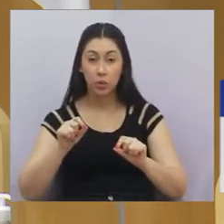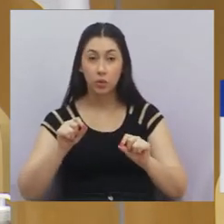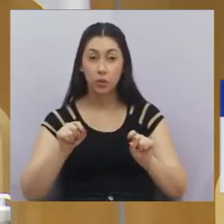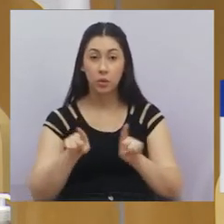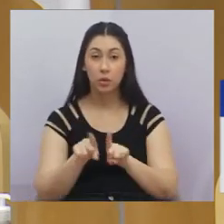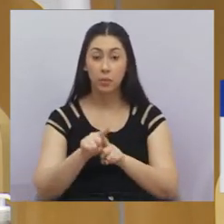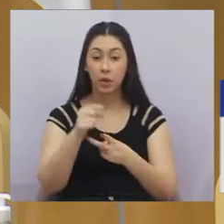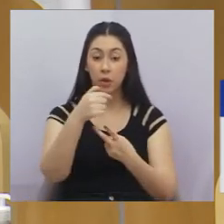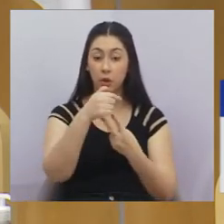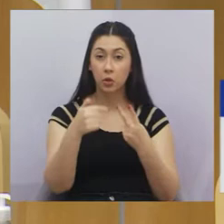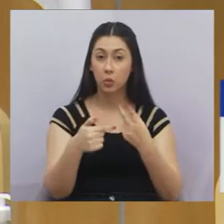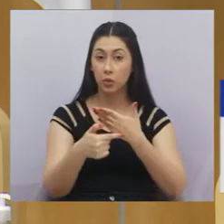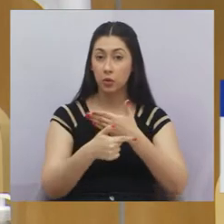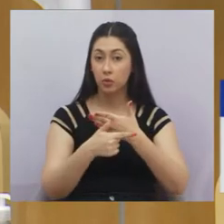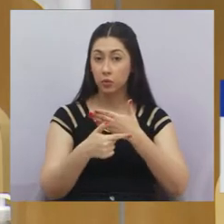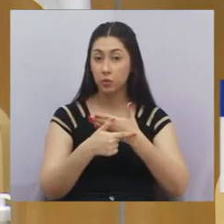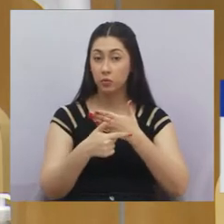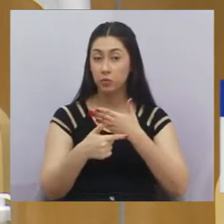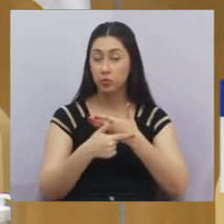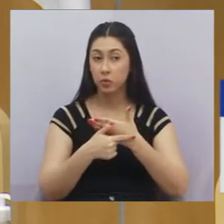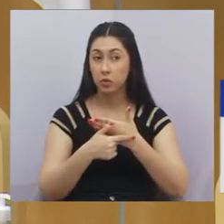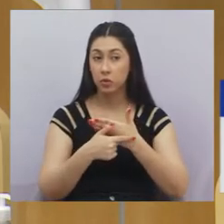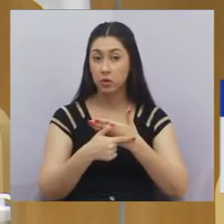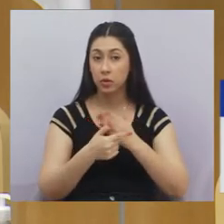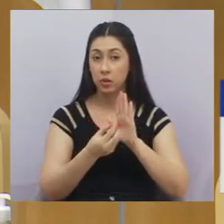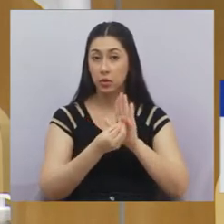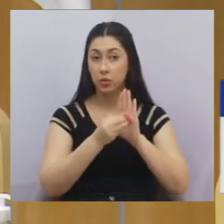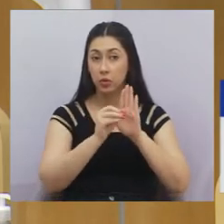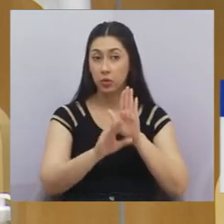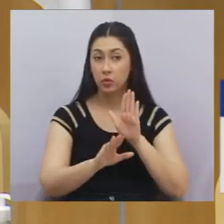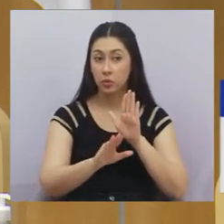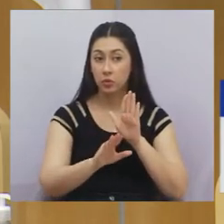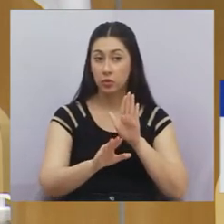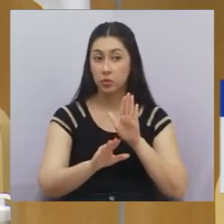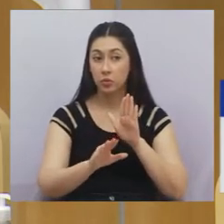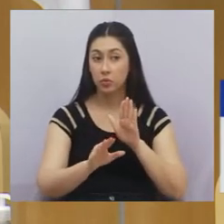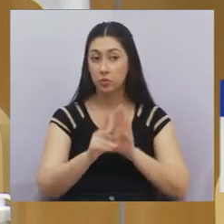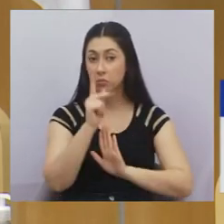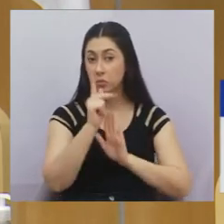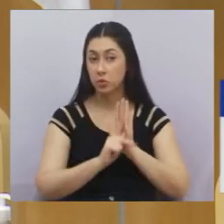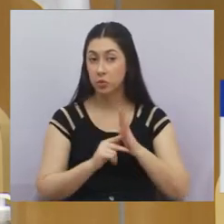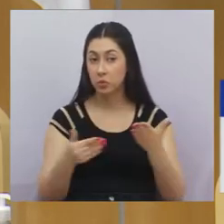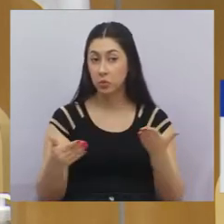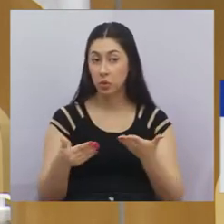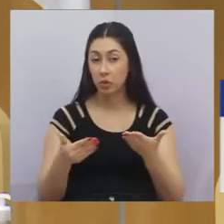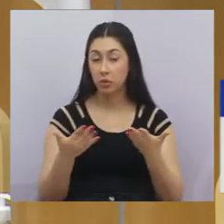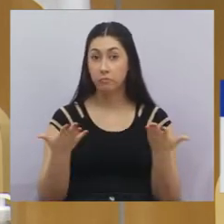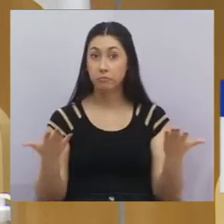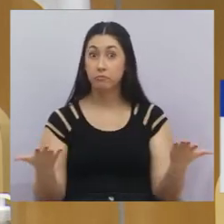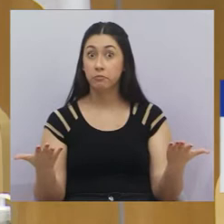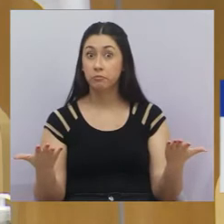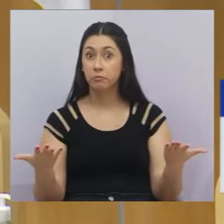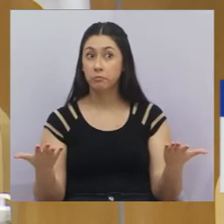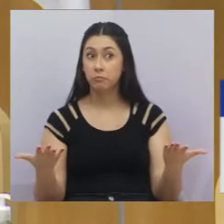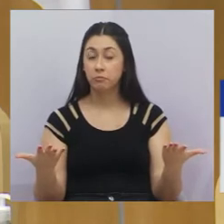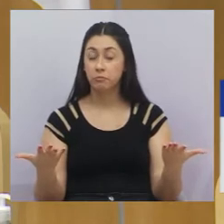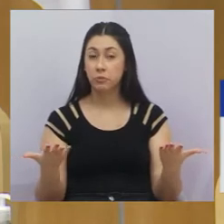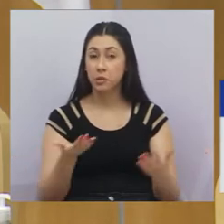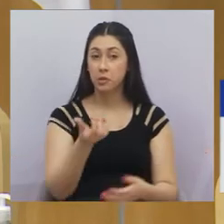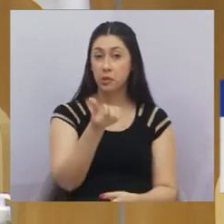duas funções gratificadas, que são indicações do atual projeto político. Ou seja,